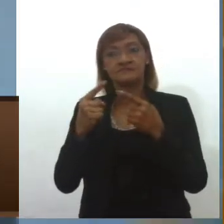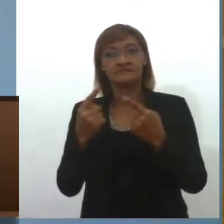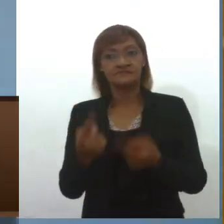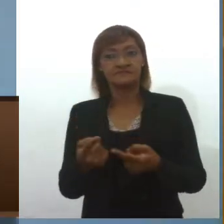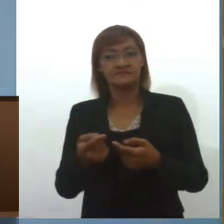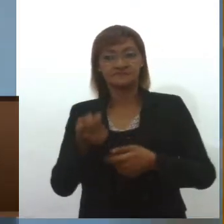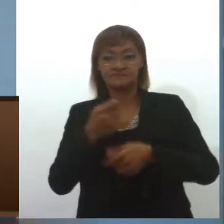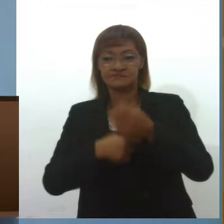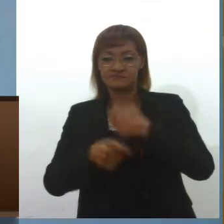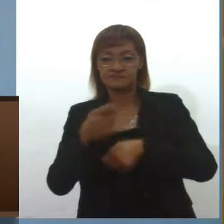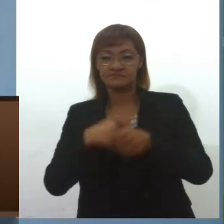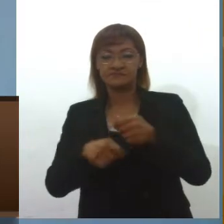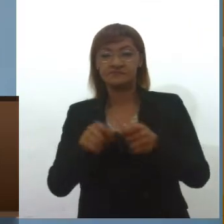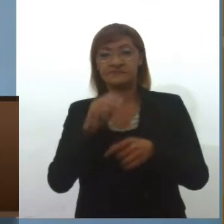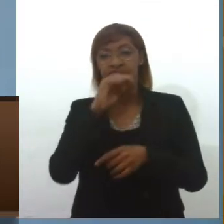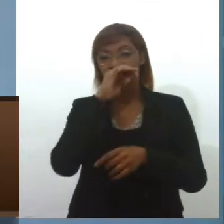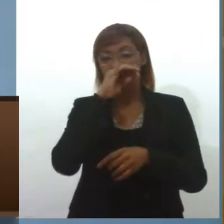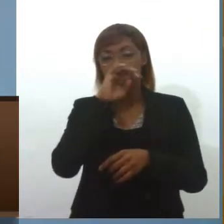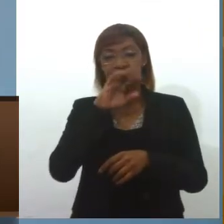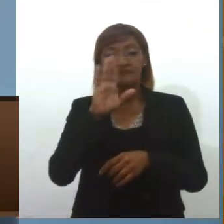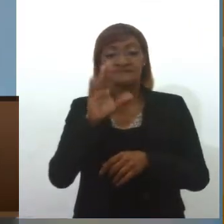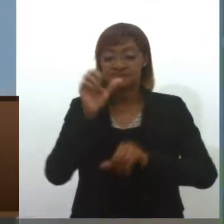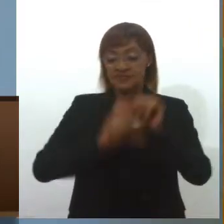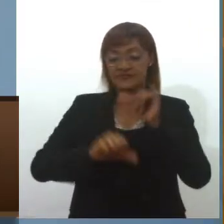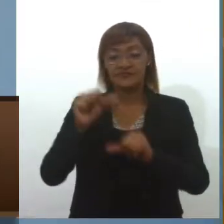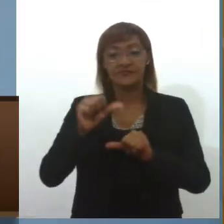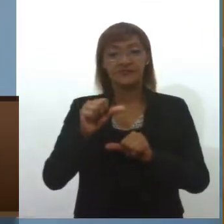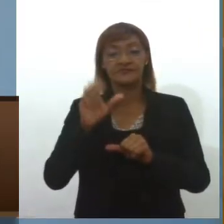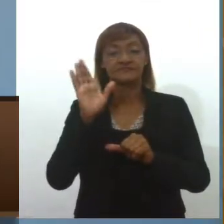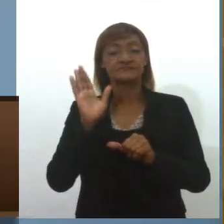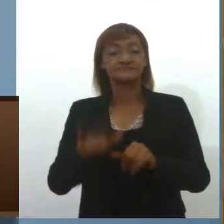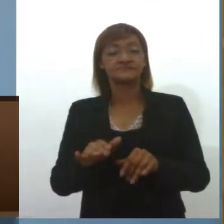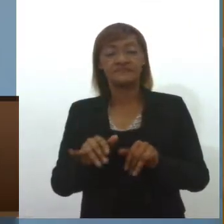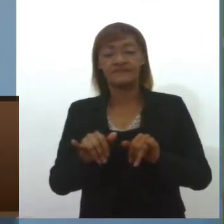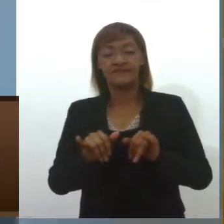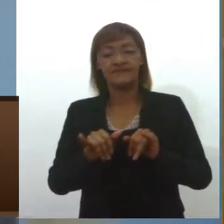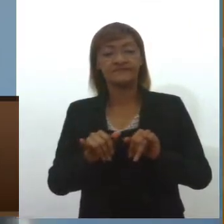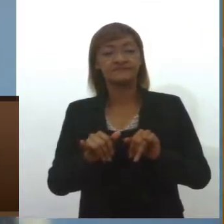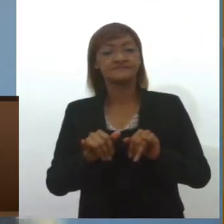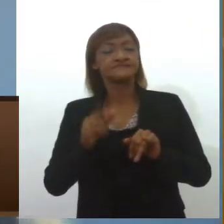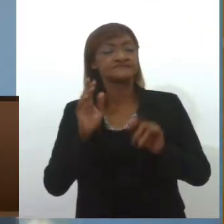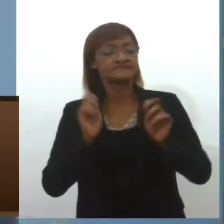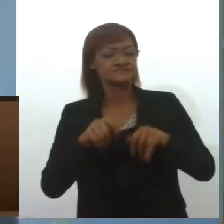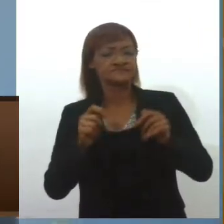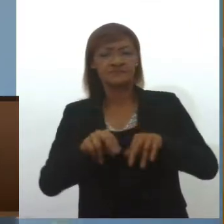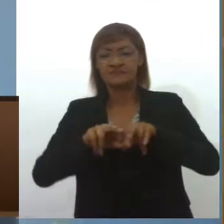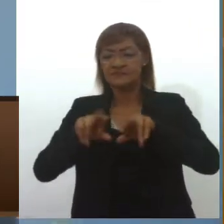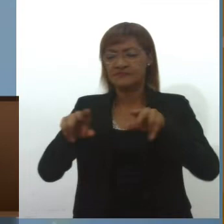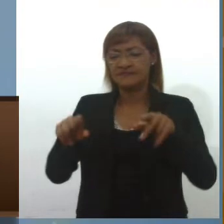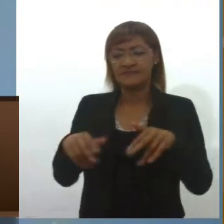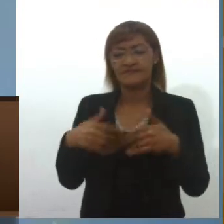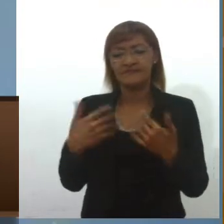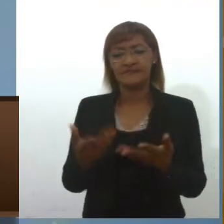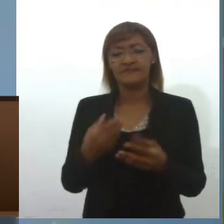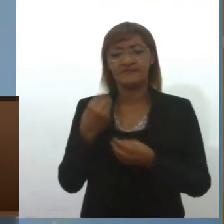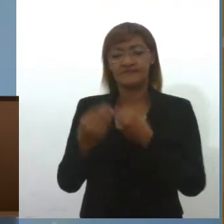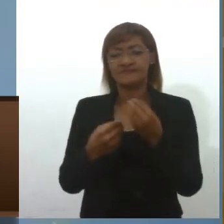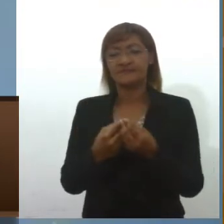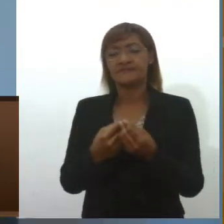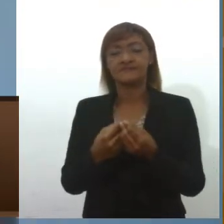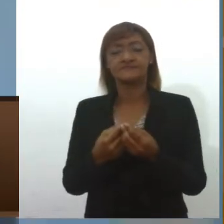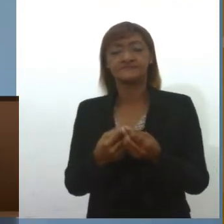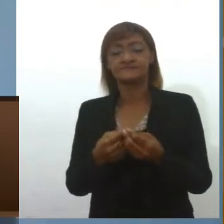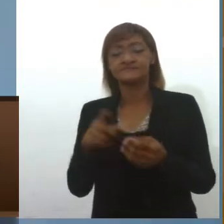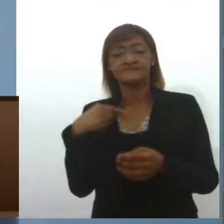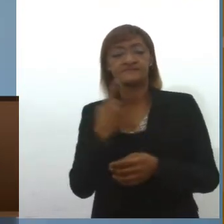institucionais para desburocratizar o mercado, facilitar a entrada de bens e serviços externos para reduzir o nosso custo,